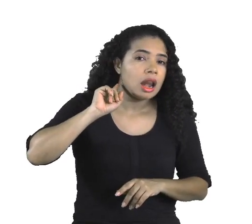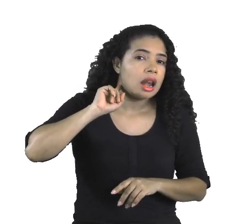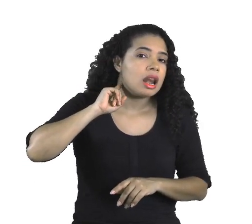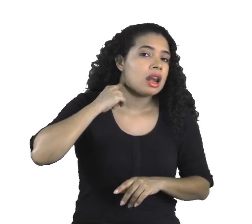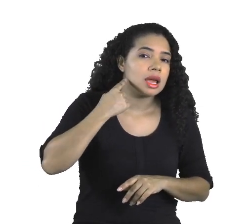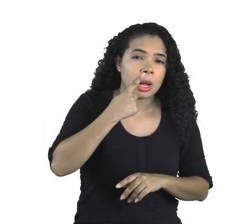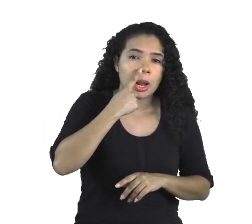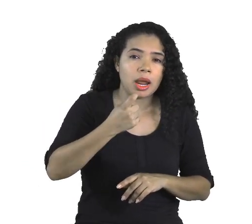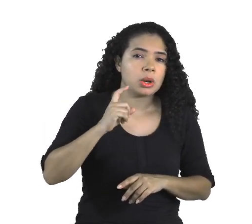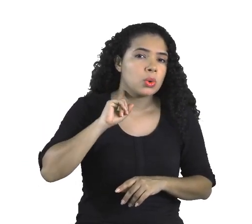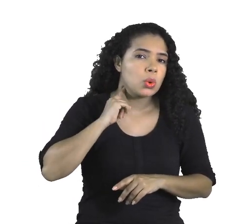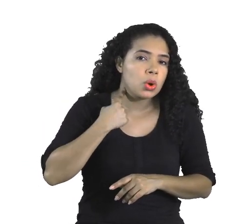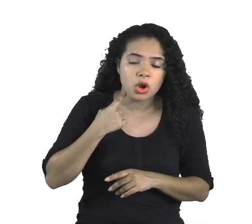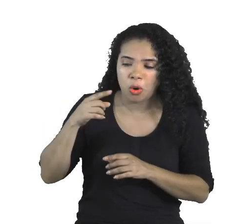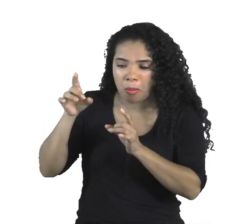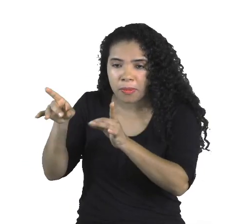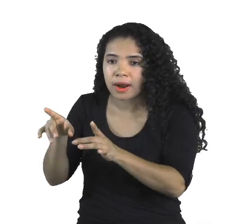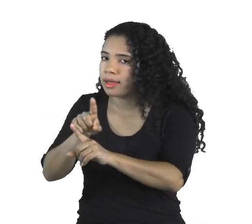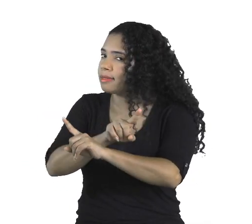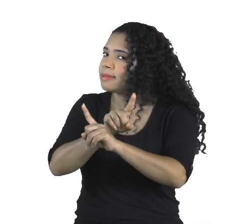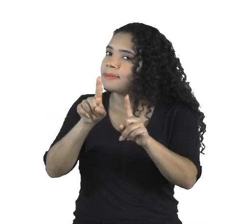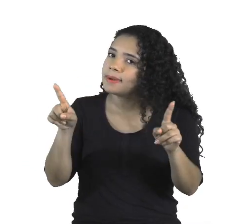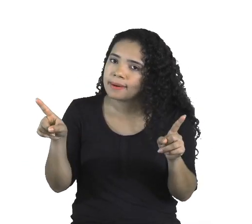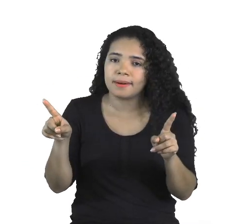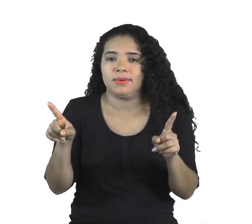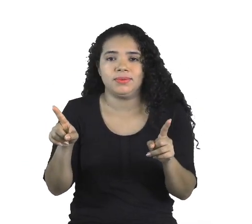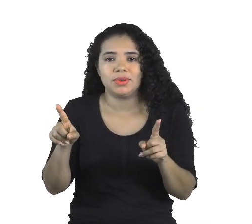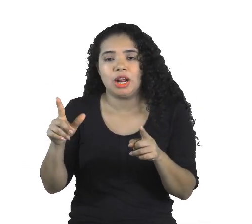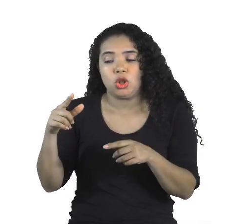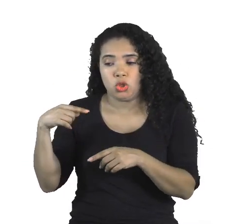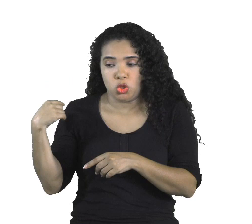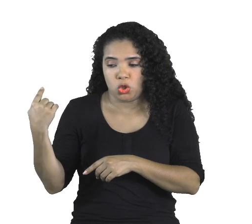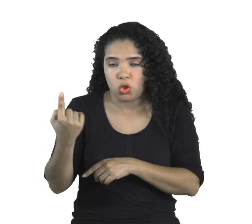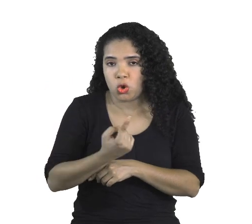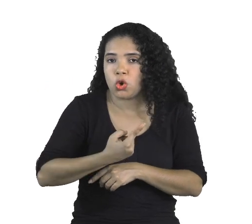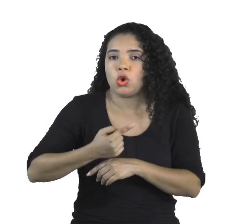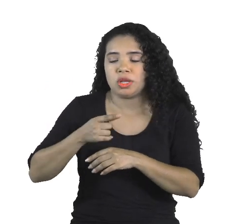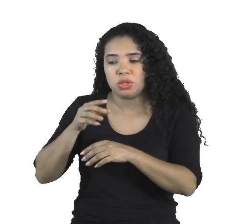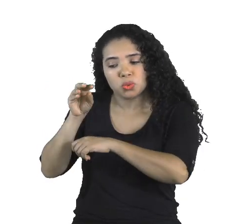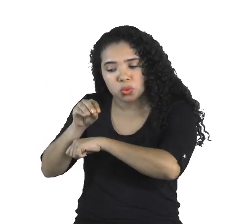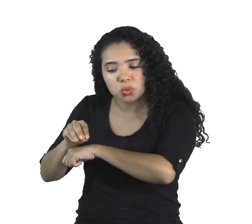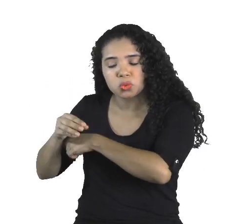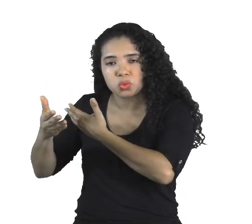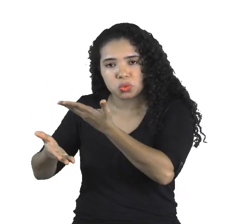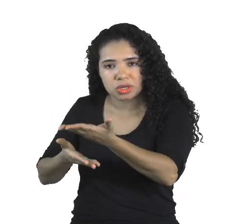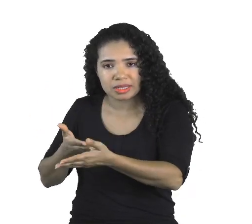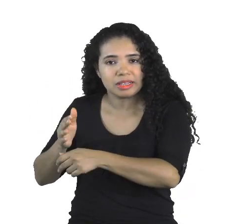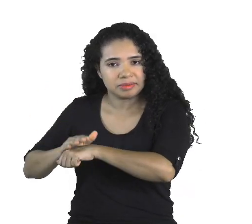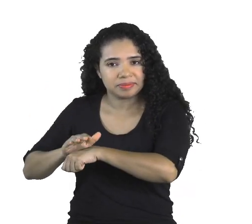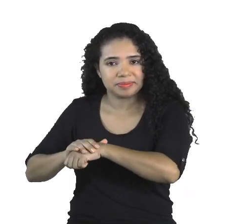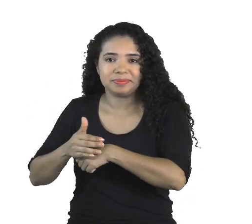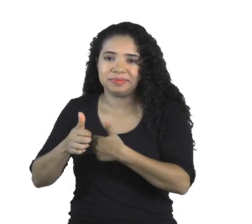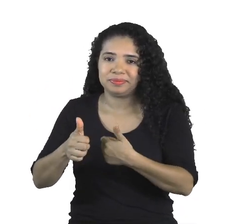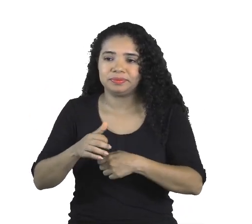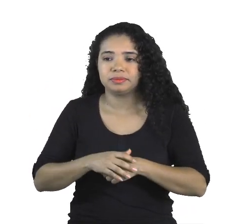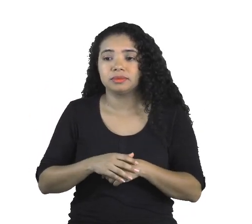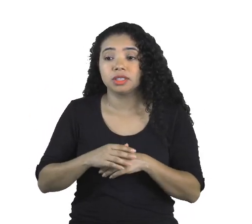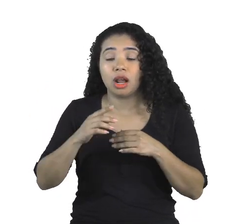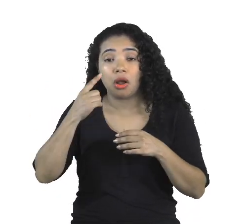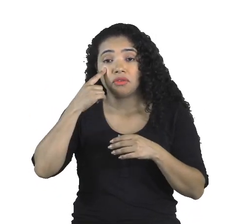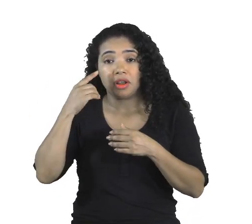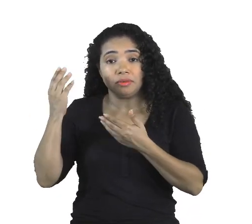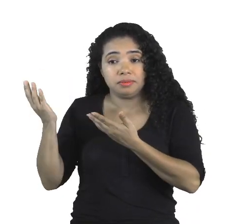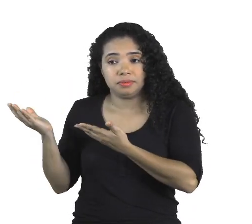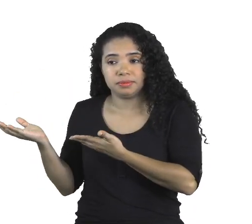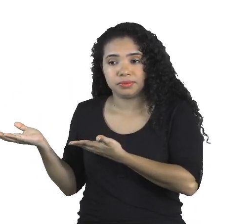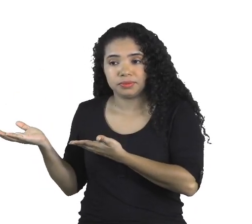é público, mas é nosso, é de todos, então todos têm que cuidar. Na foto abaixo, a gente vê a foto de um prédio, tá